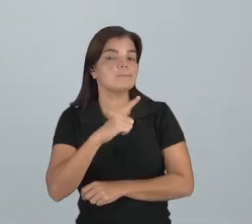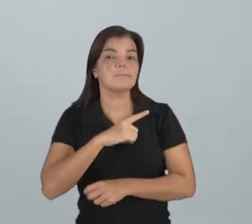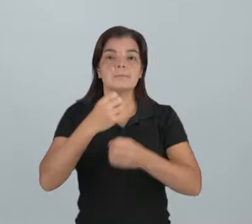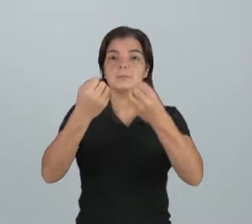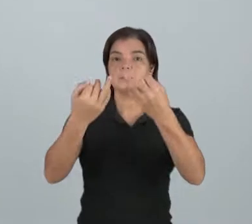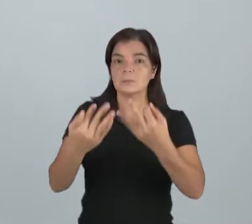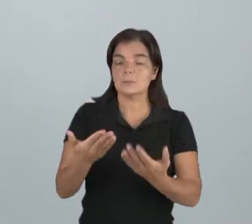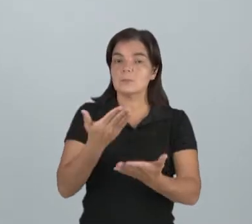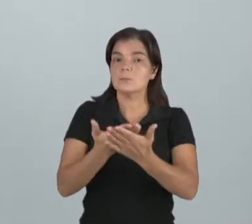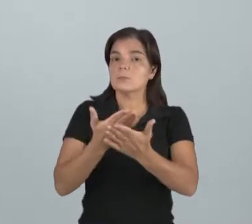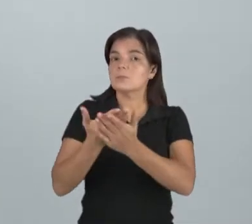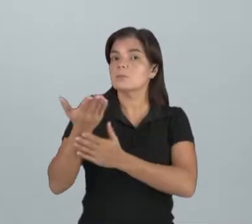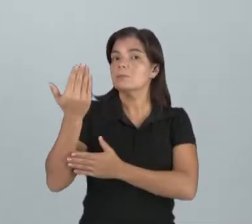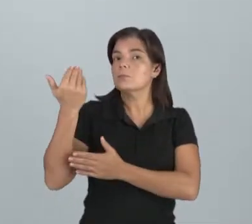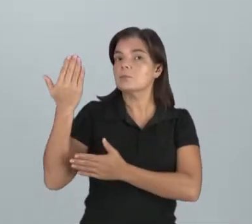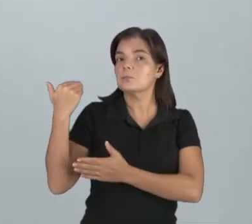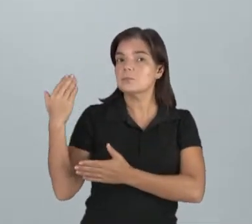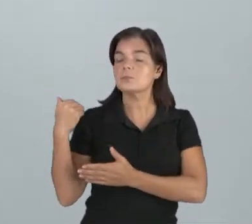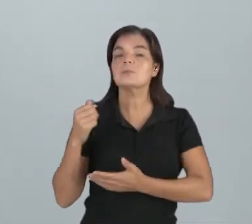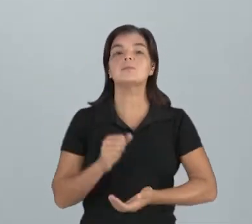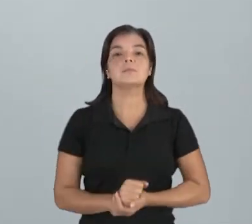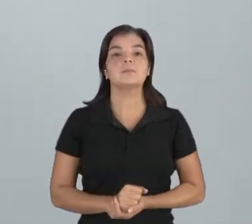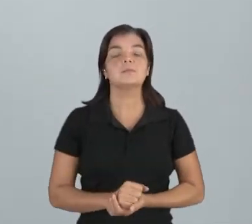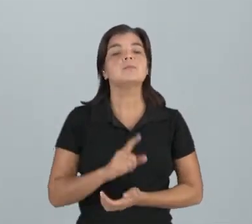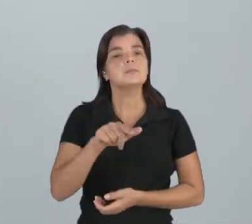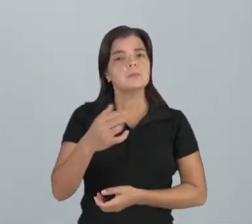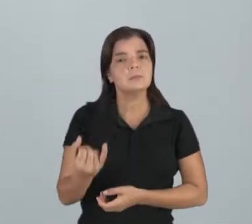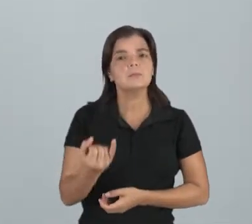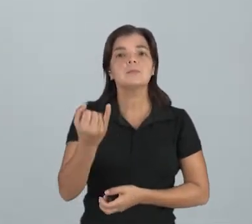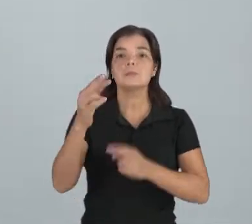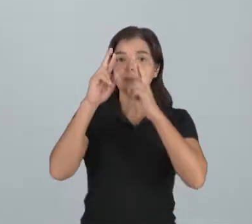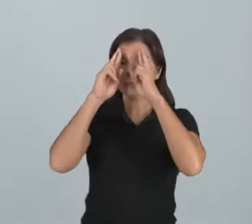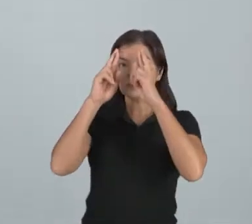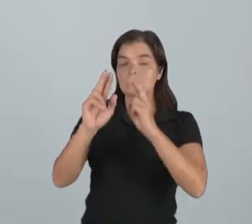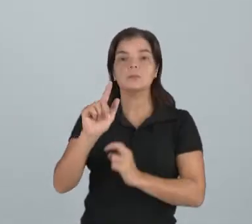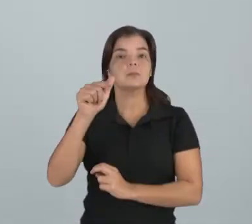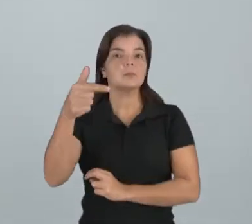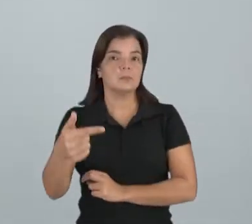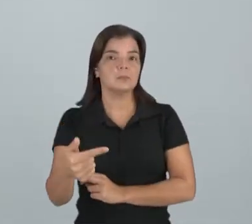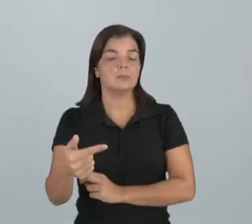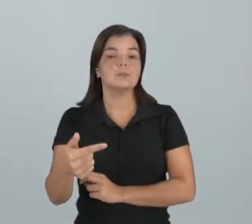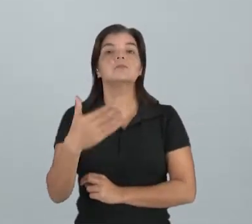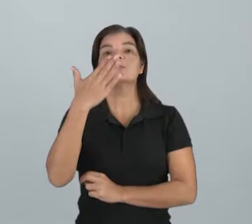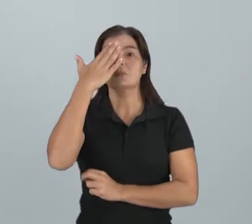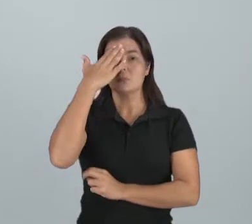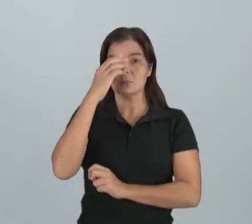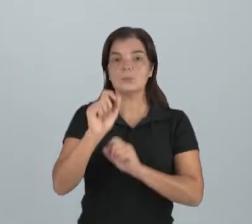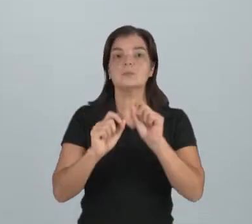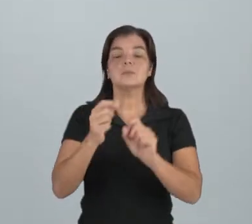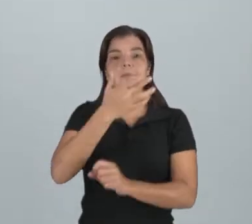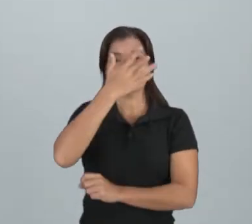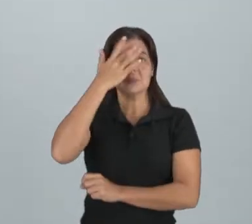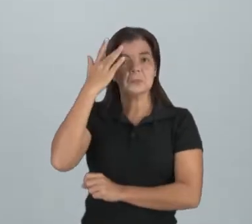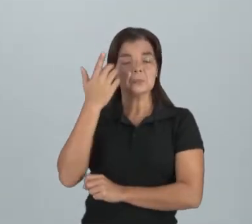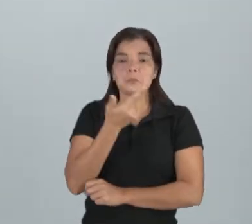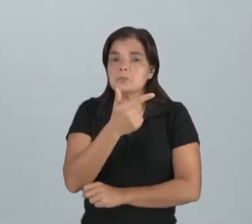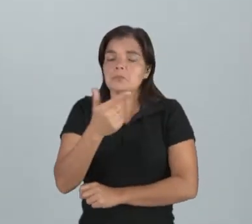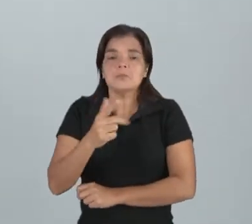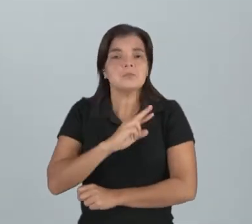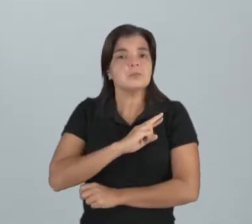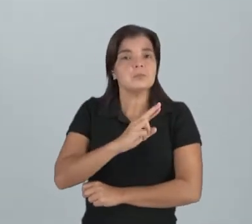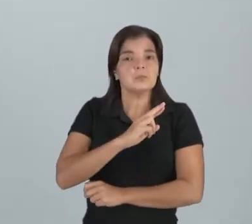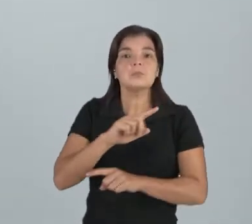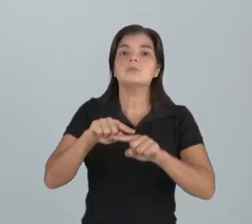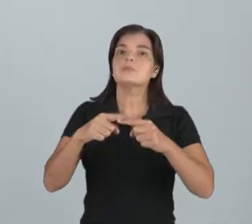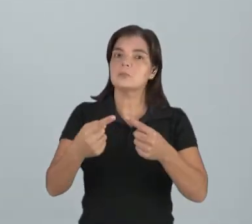dito nas outras aulas, que é essencial o respeito ao outro. A gente sabe que há pessoas que nem têm religião,